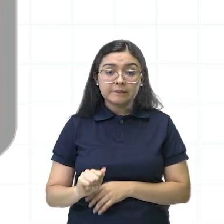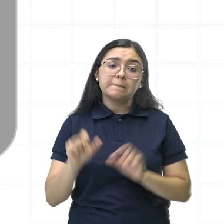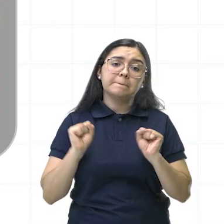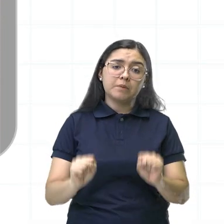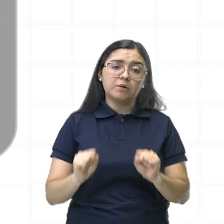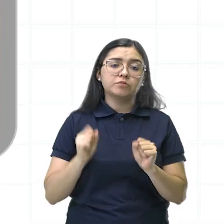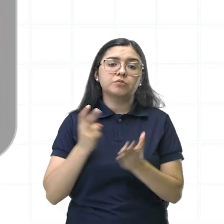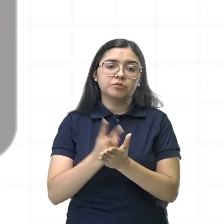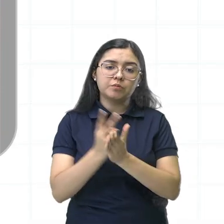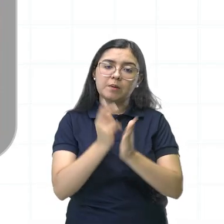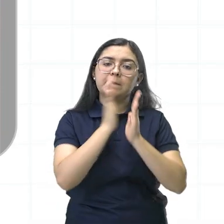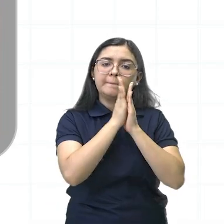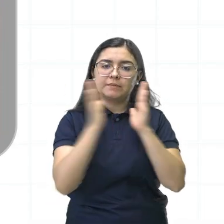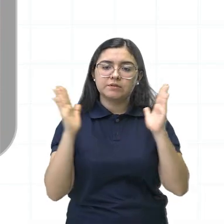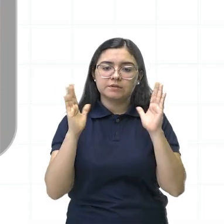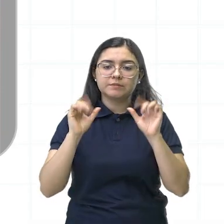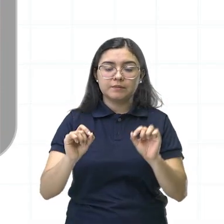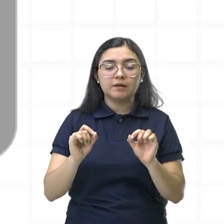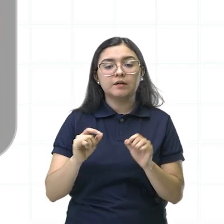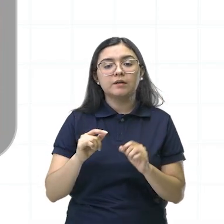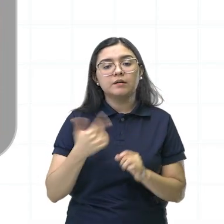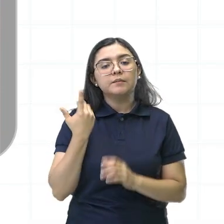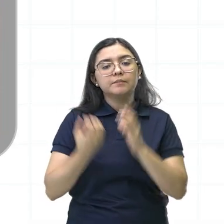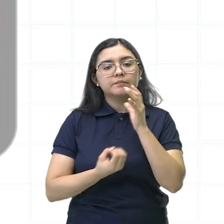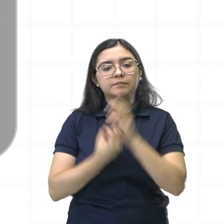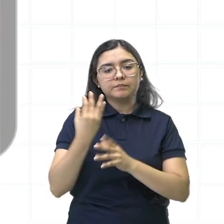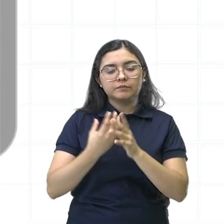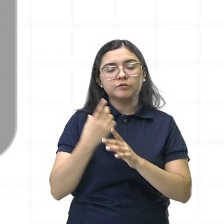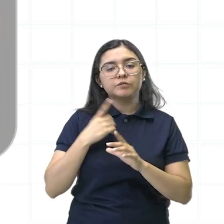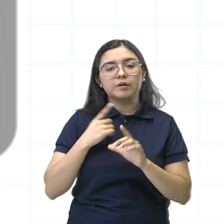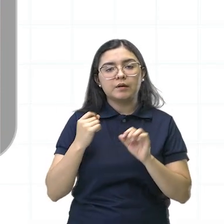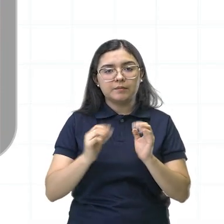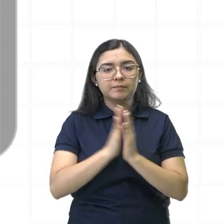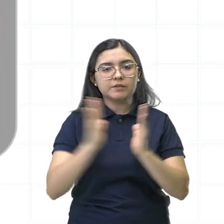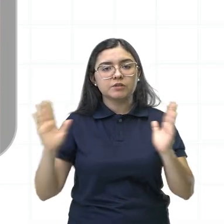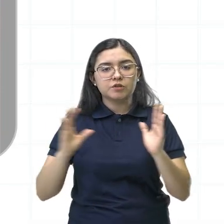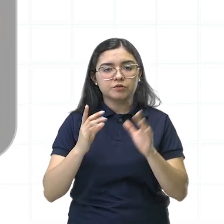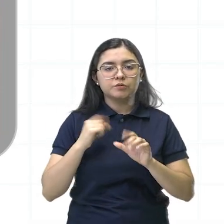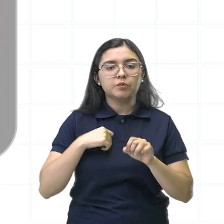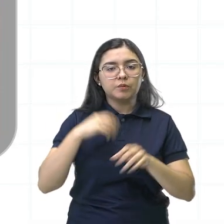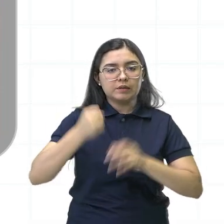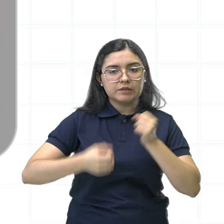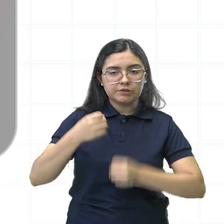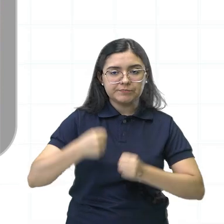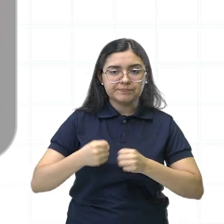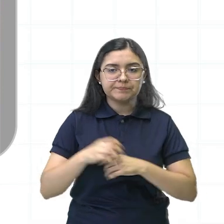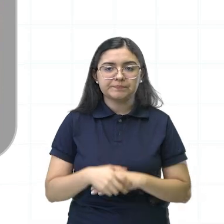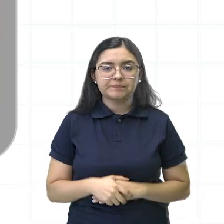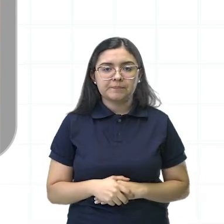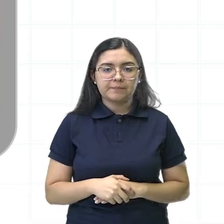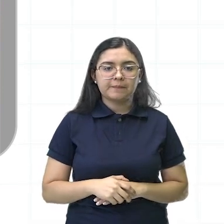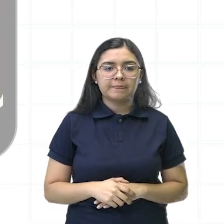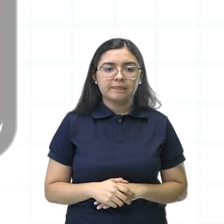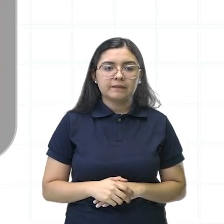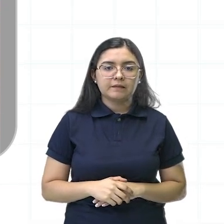dar continuidade ao processo para seguir aí a fermentação do leite, né?